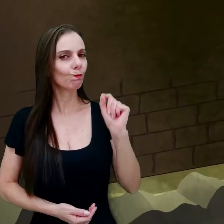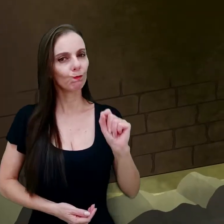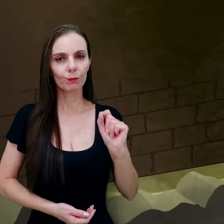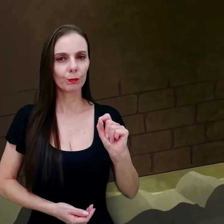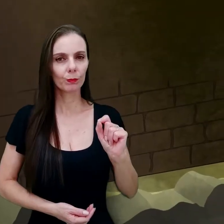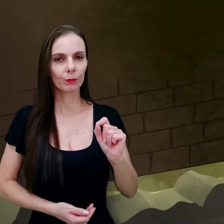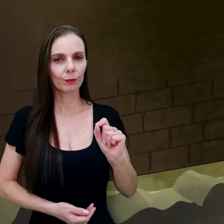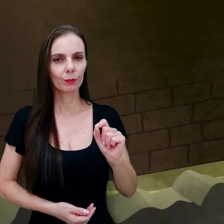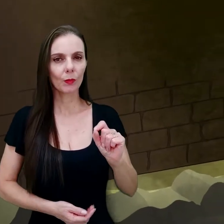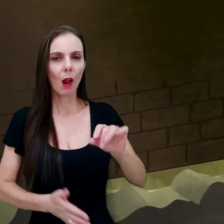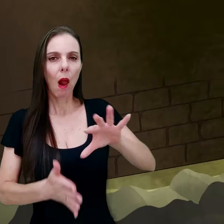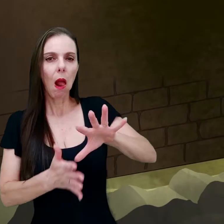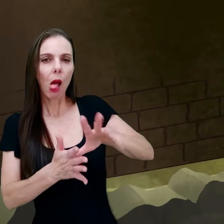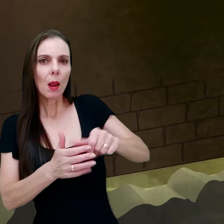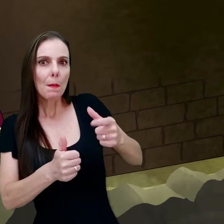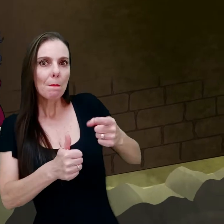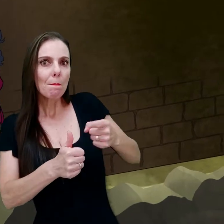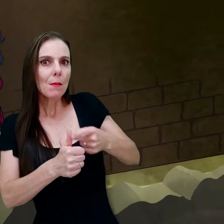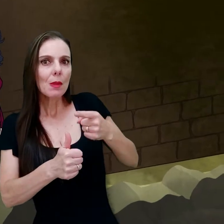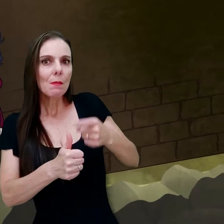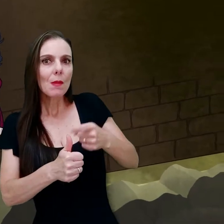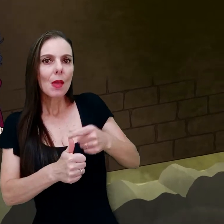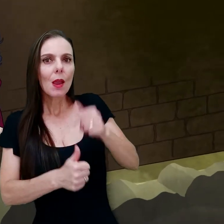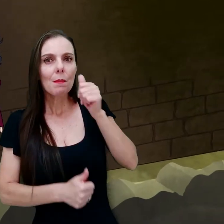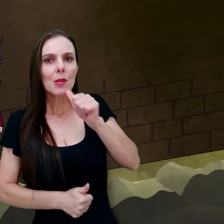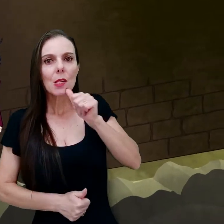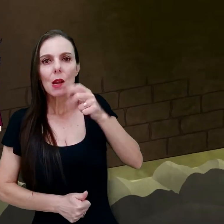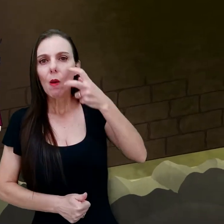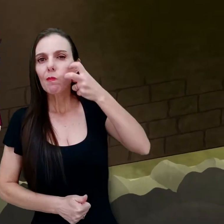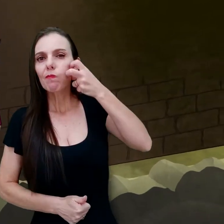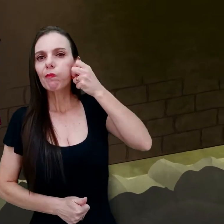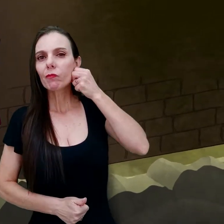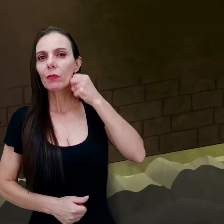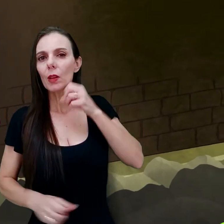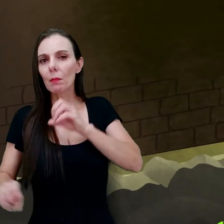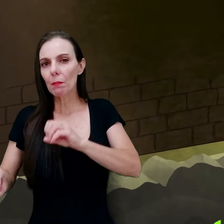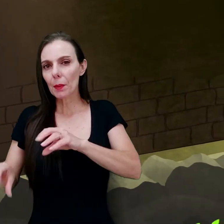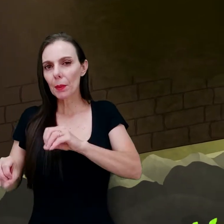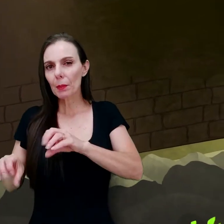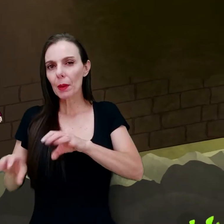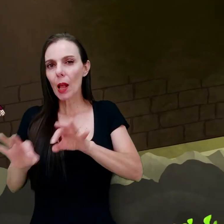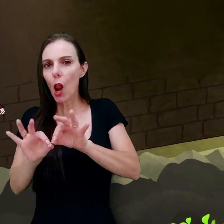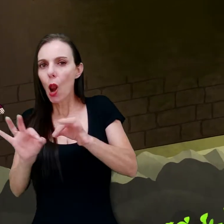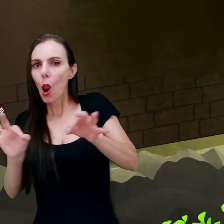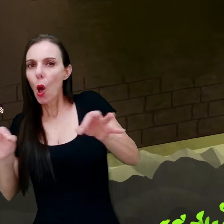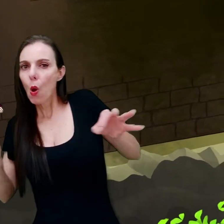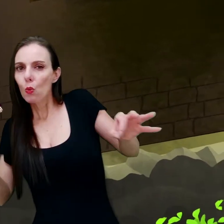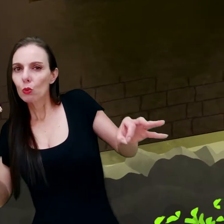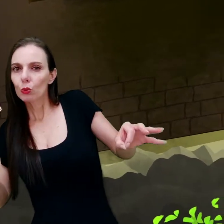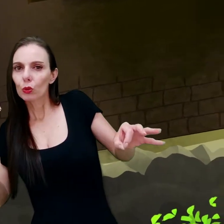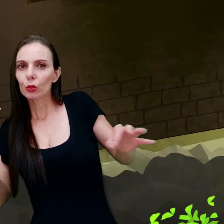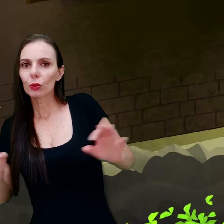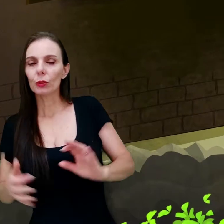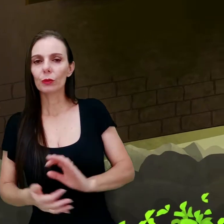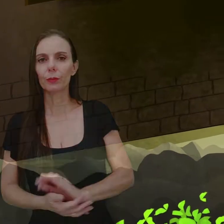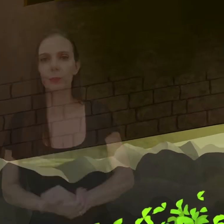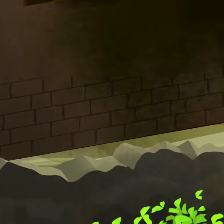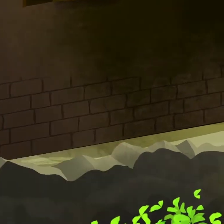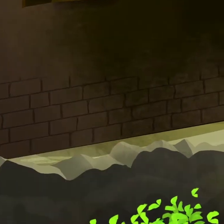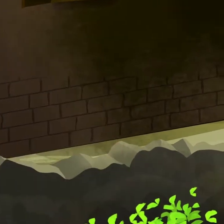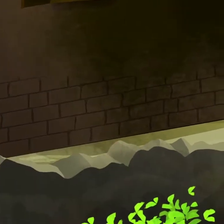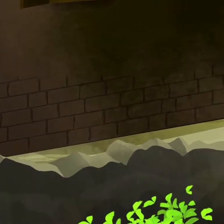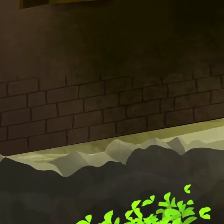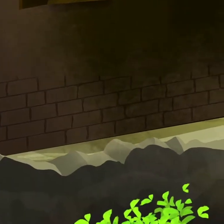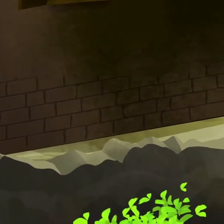Então ela decidiu que tiraria a primeira menininha que nascesse para criá-la como se fosse dela, longe de tudo.